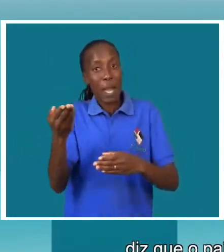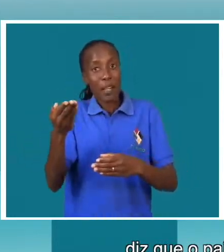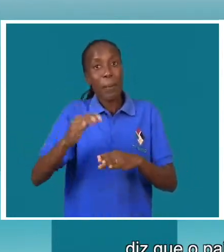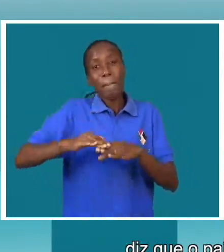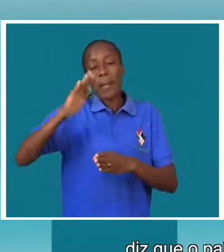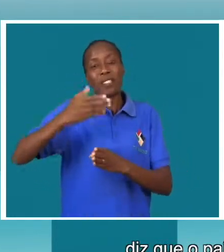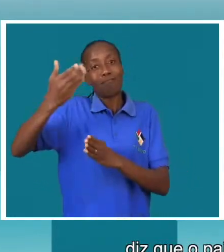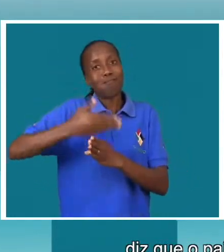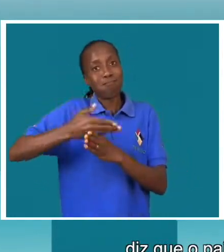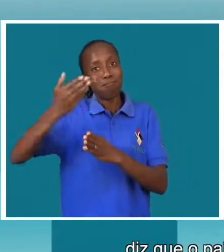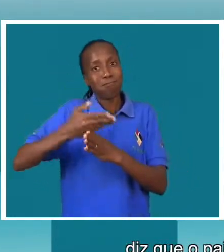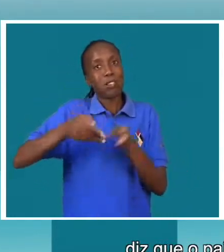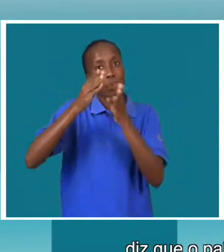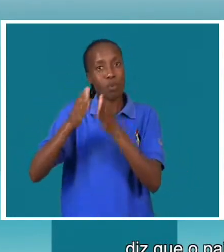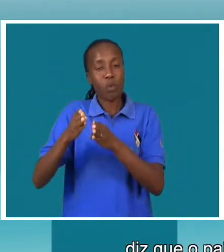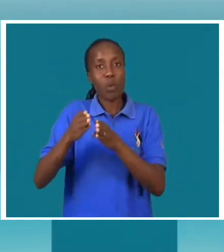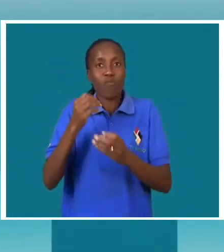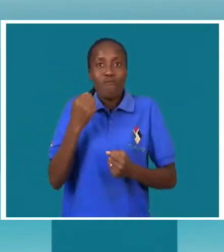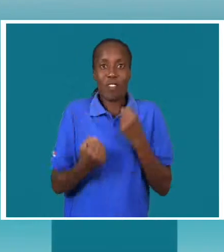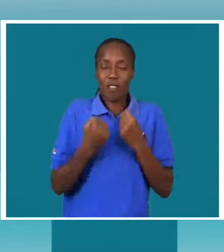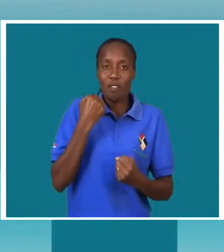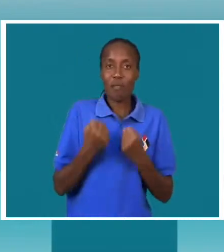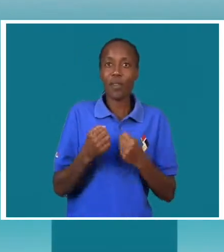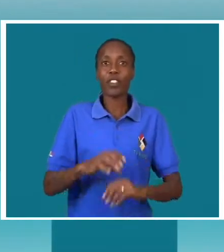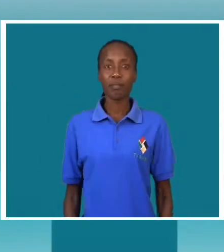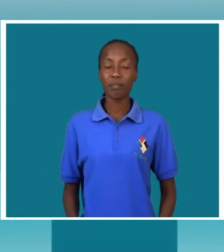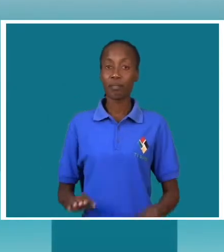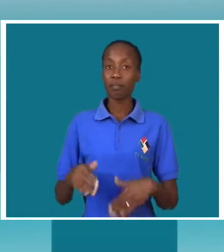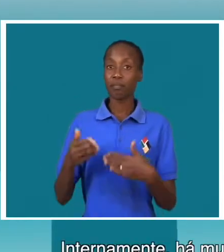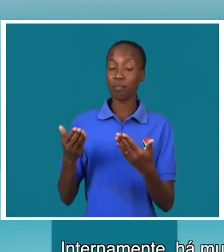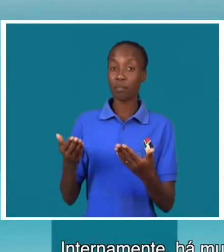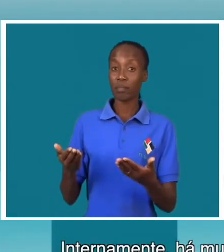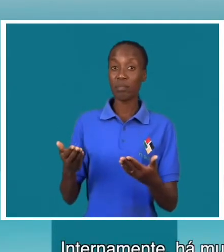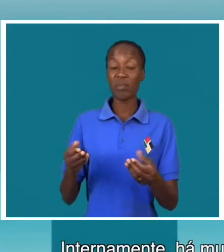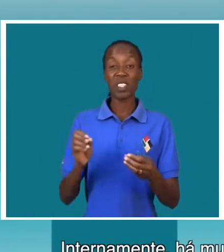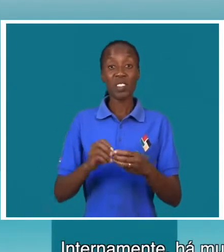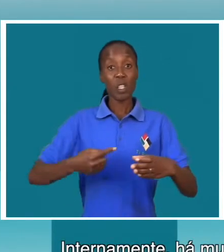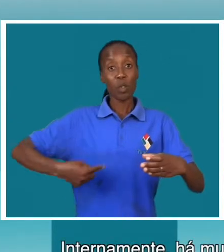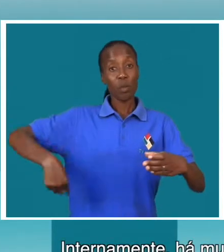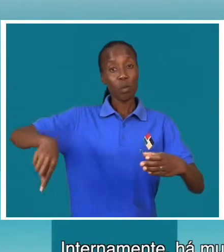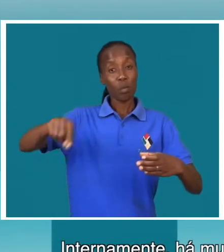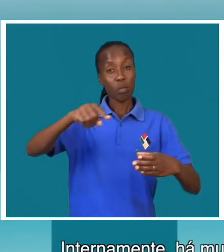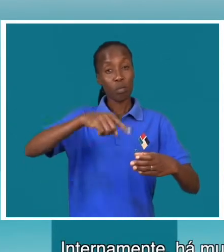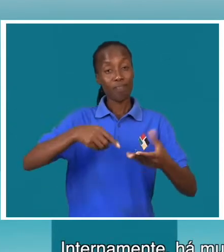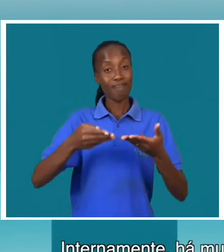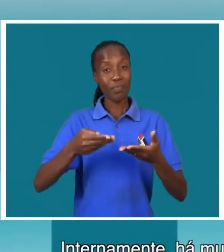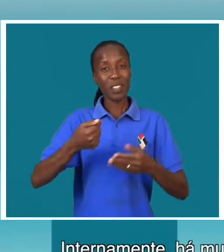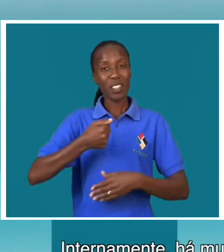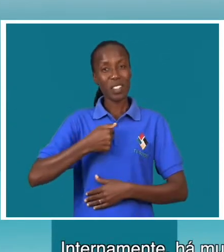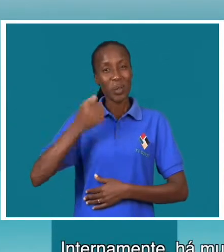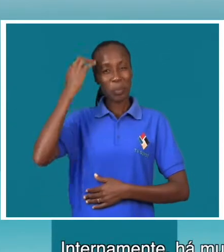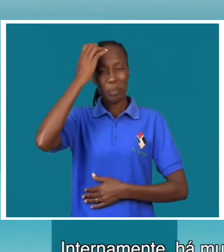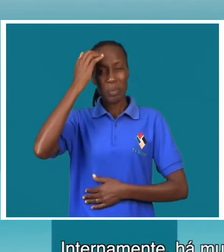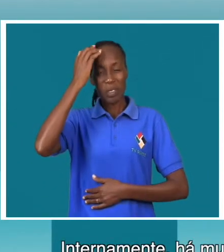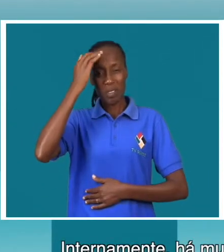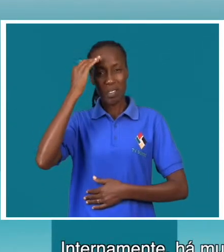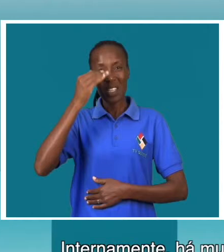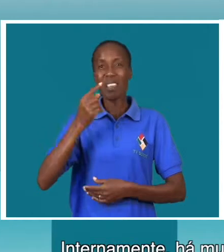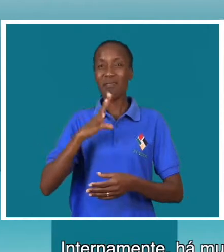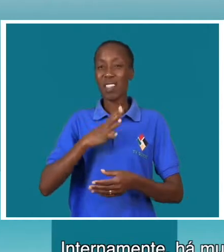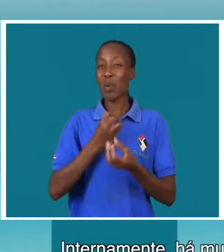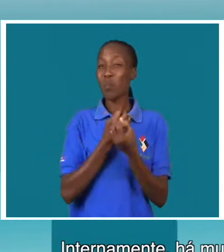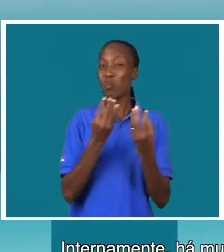mais rodagem aos atletas. Internamente, eu acho que há muito que tem que ser feito.